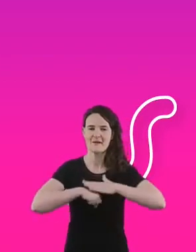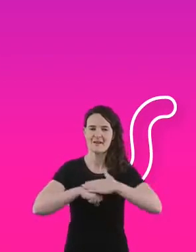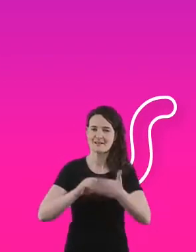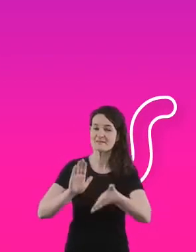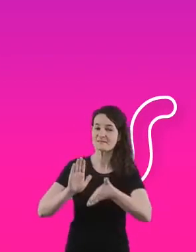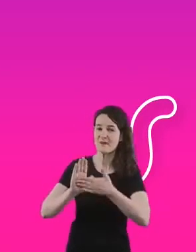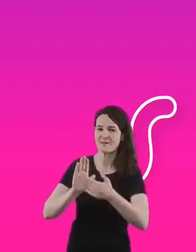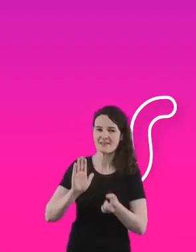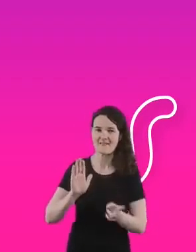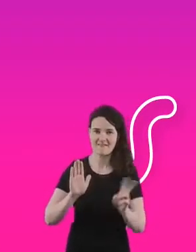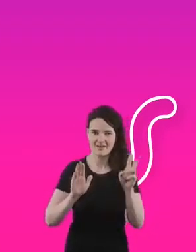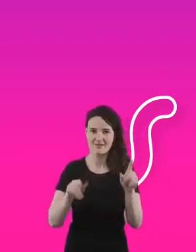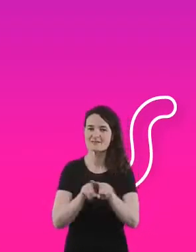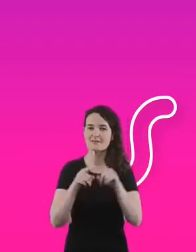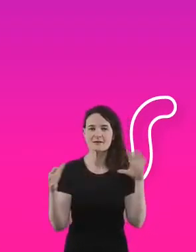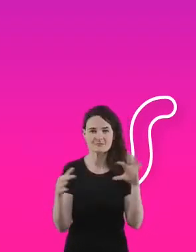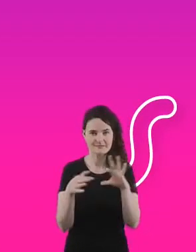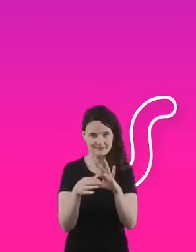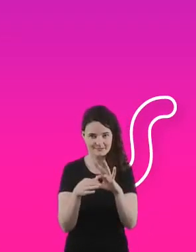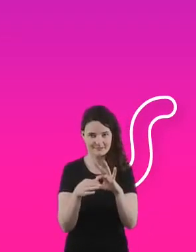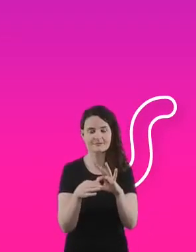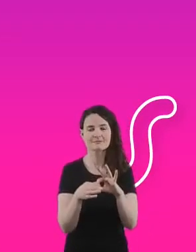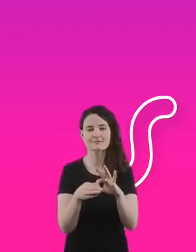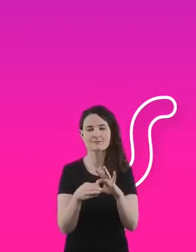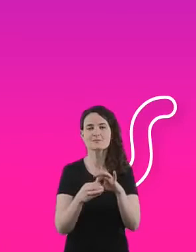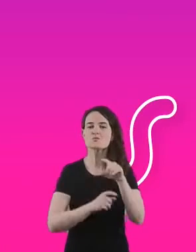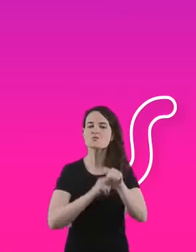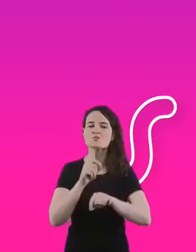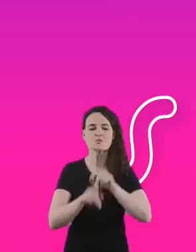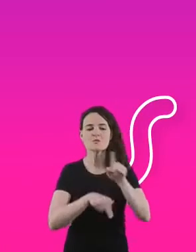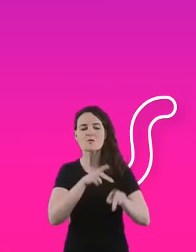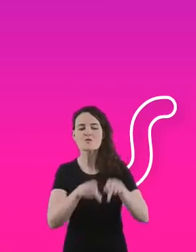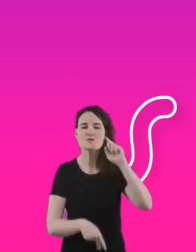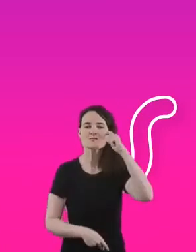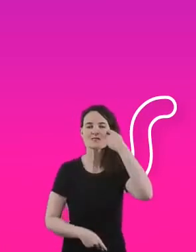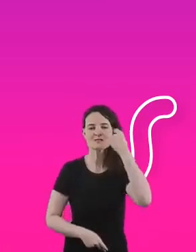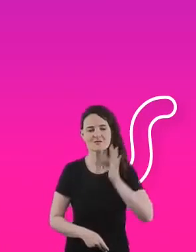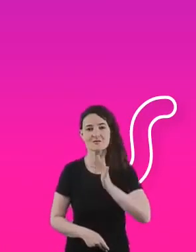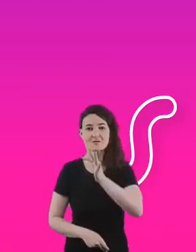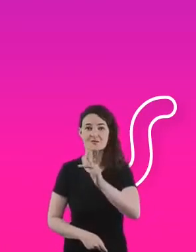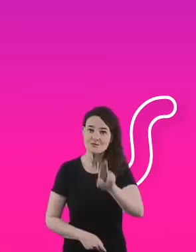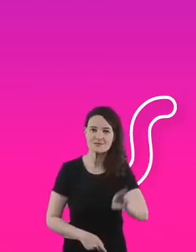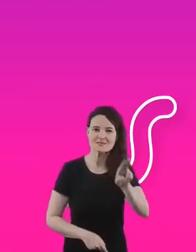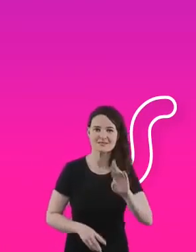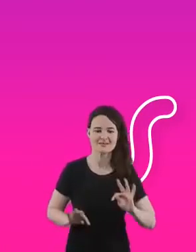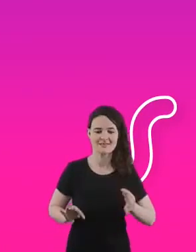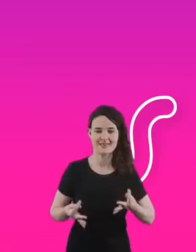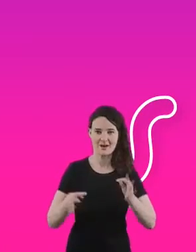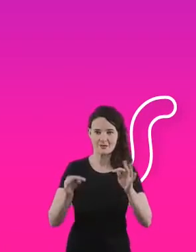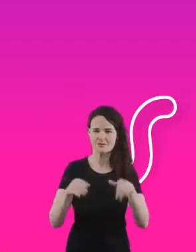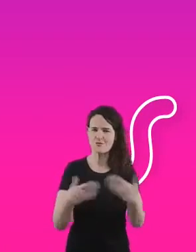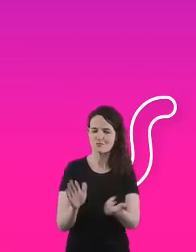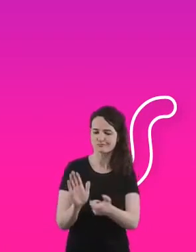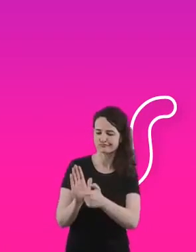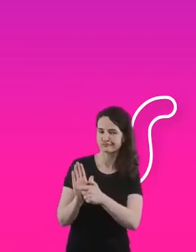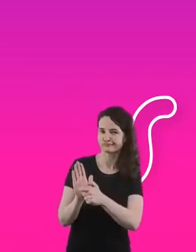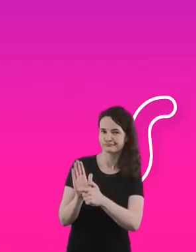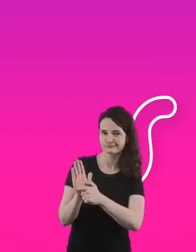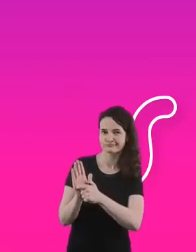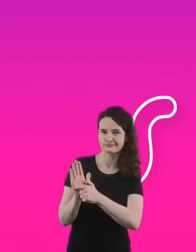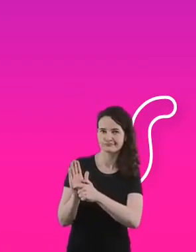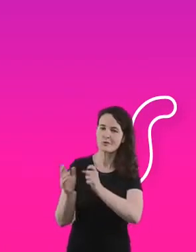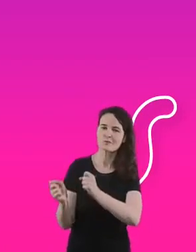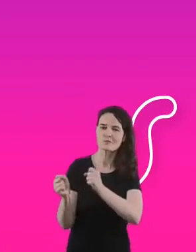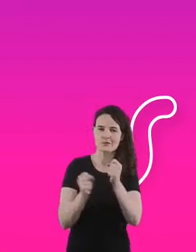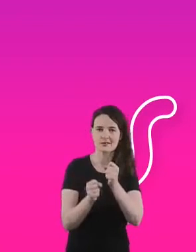e conexão do povo preto com o futuro através da tecnologia como ferramenta de empoderamento,